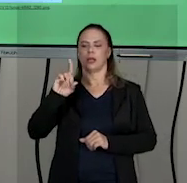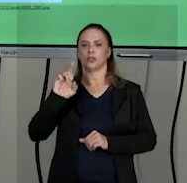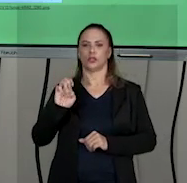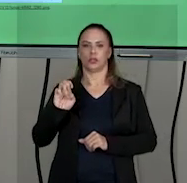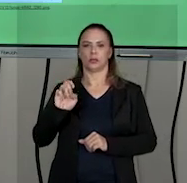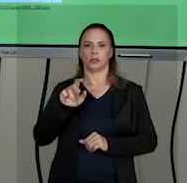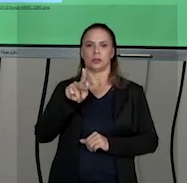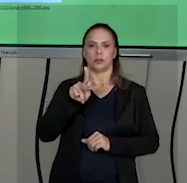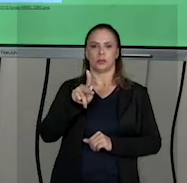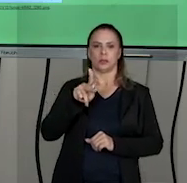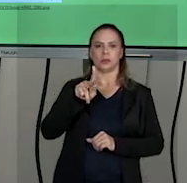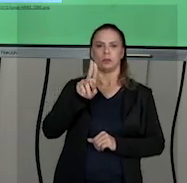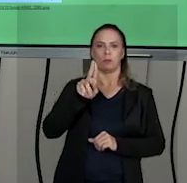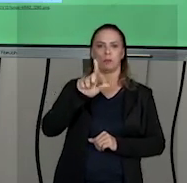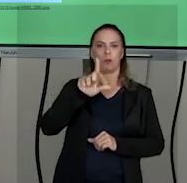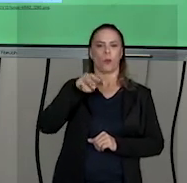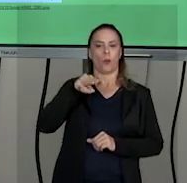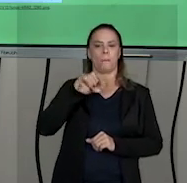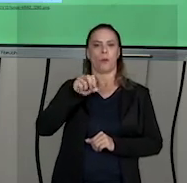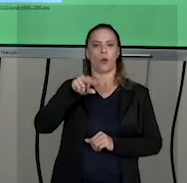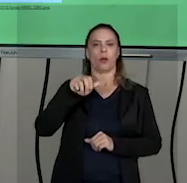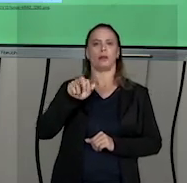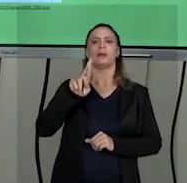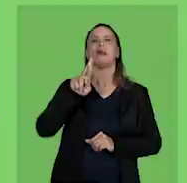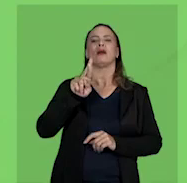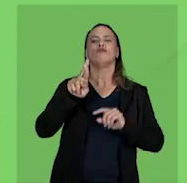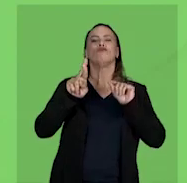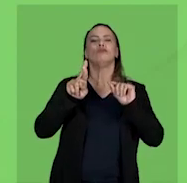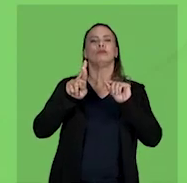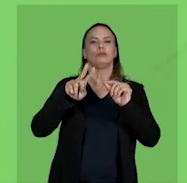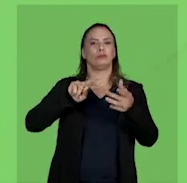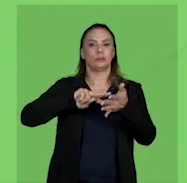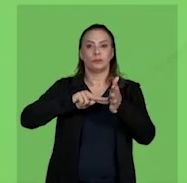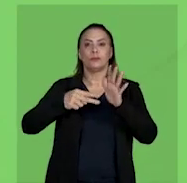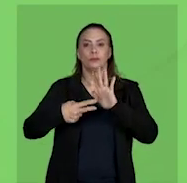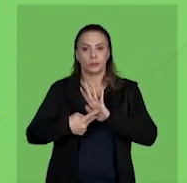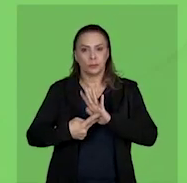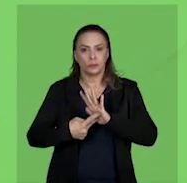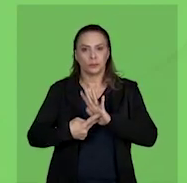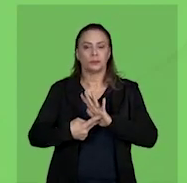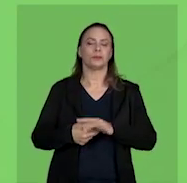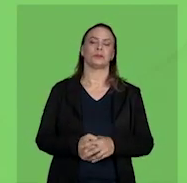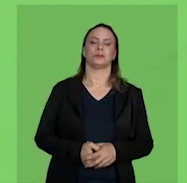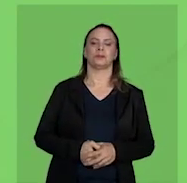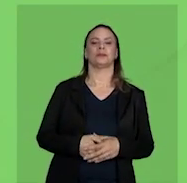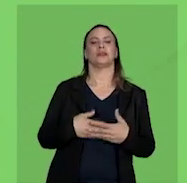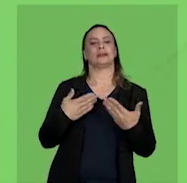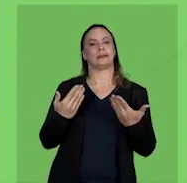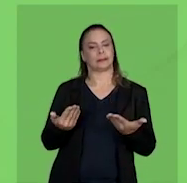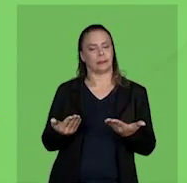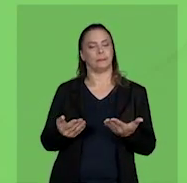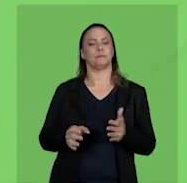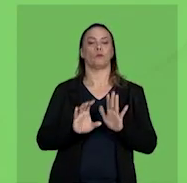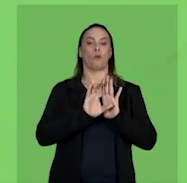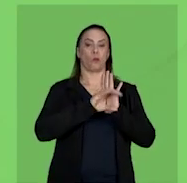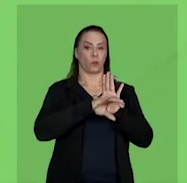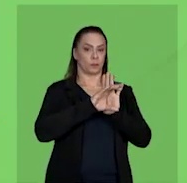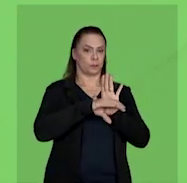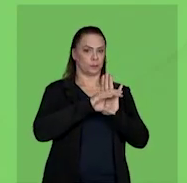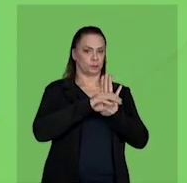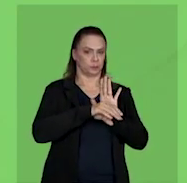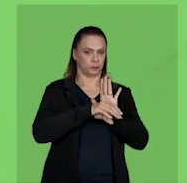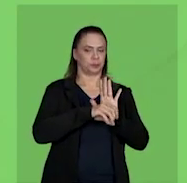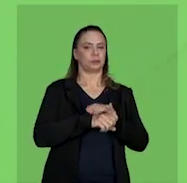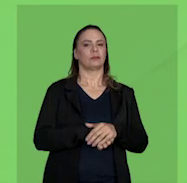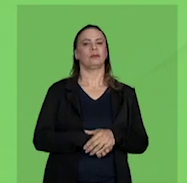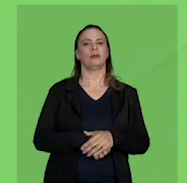é a bendita da capacidade pulmonar? Bom, nós temos, né, como sendo um conceito de